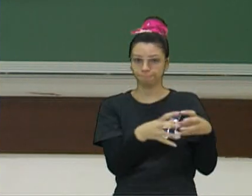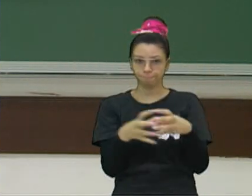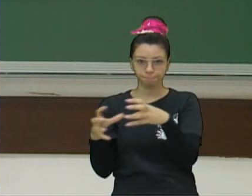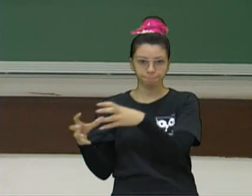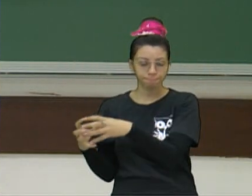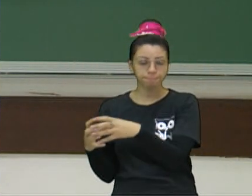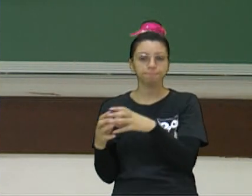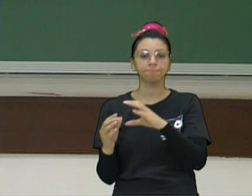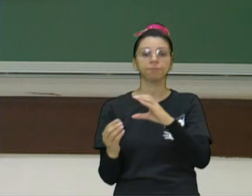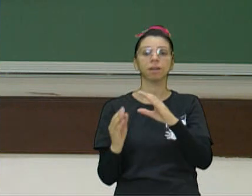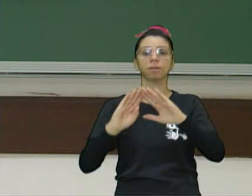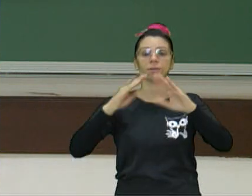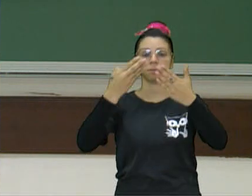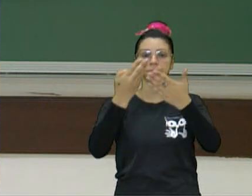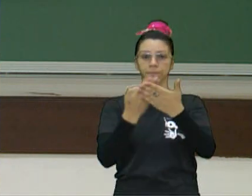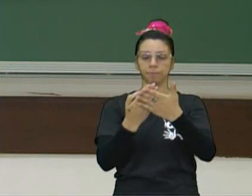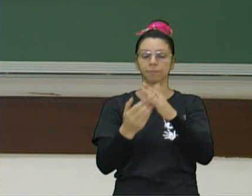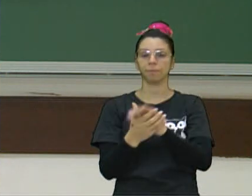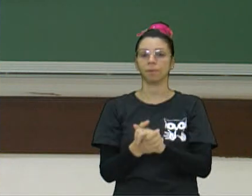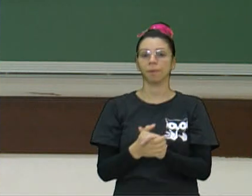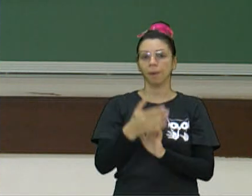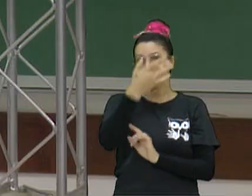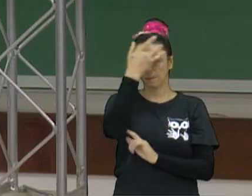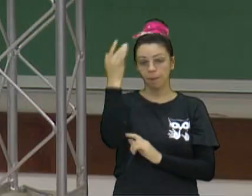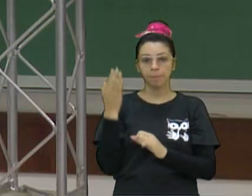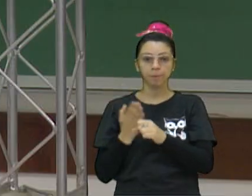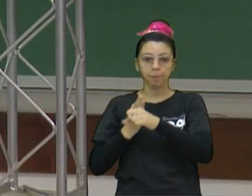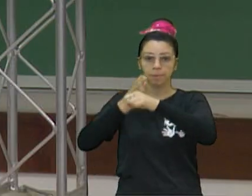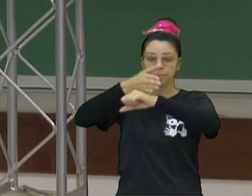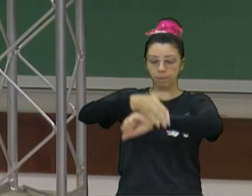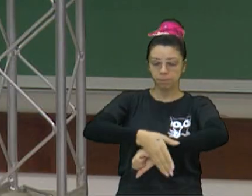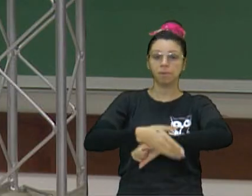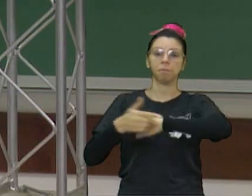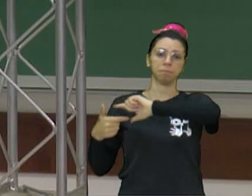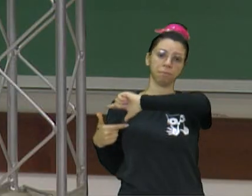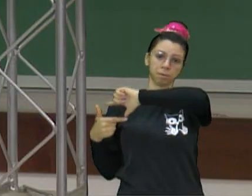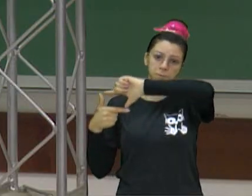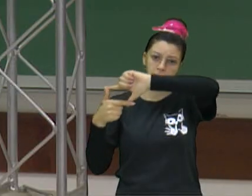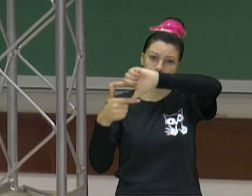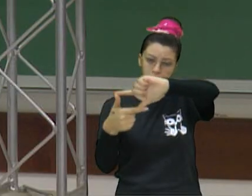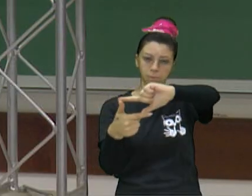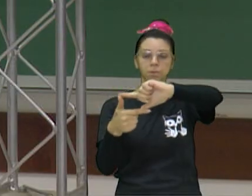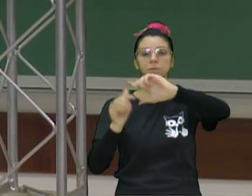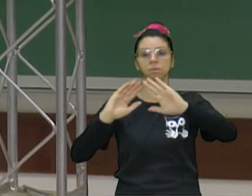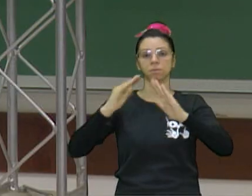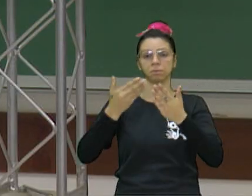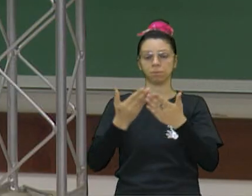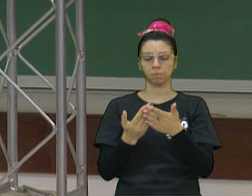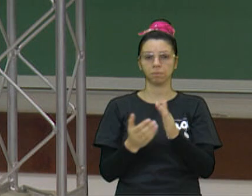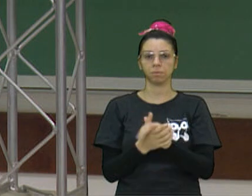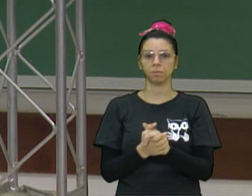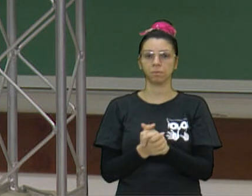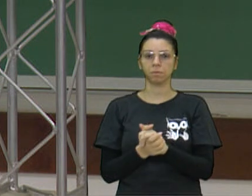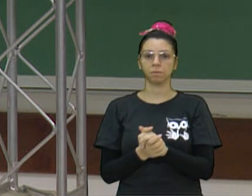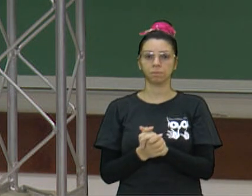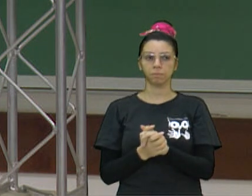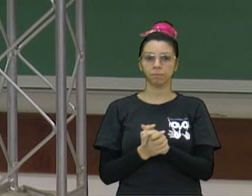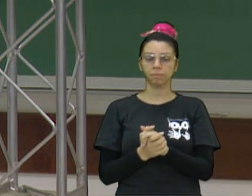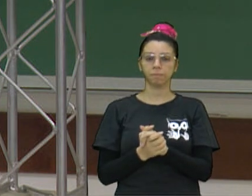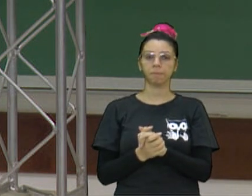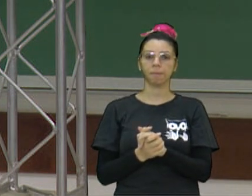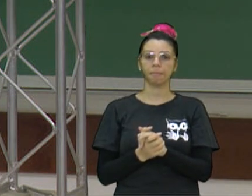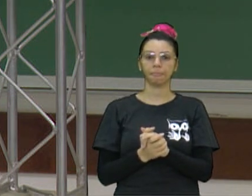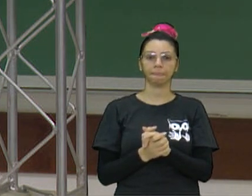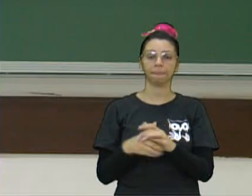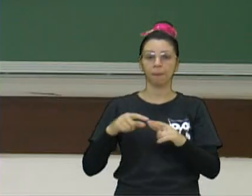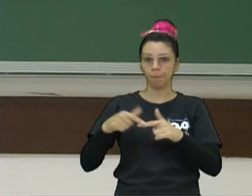Então aqui são os integrantes dessas escolas tradicionais de formação, né? Após o retorno, eles montaram clubes, montaram essas